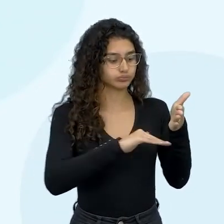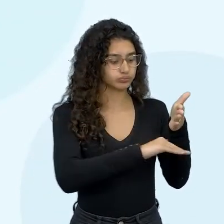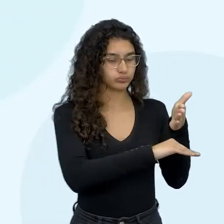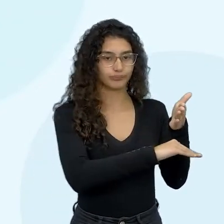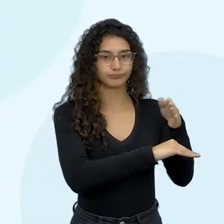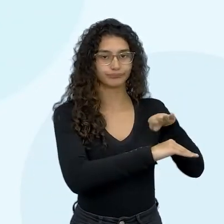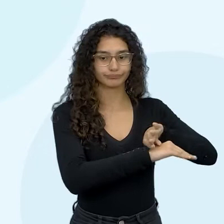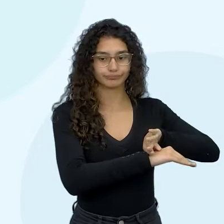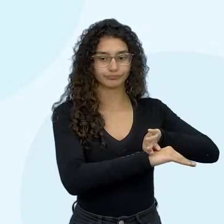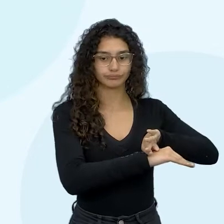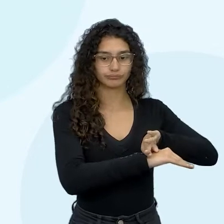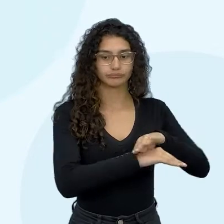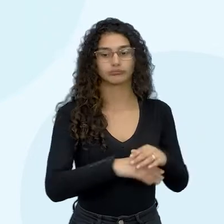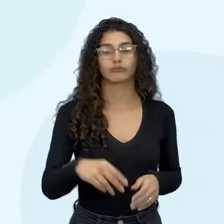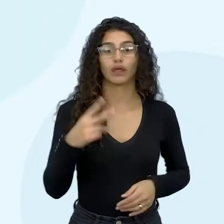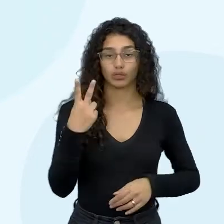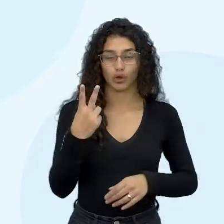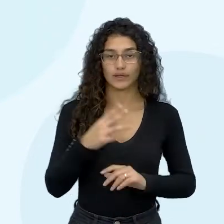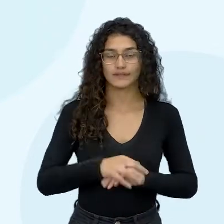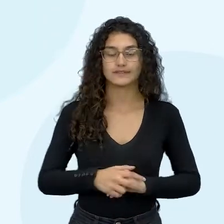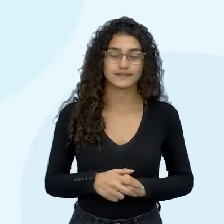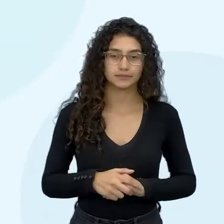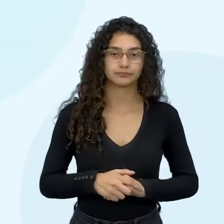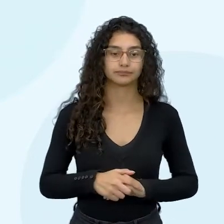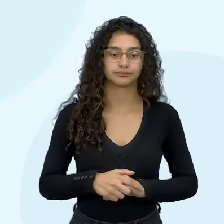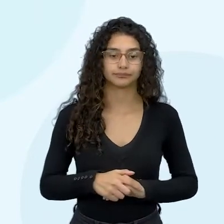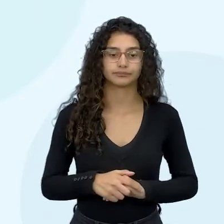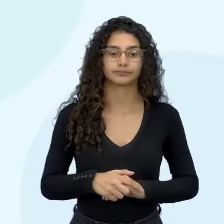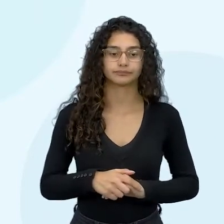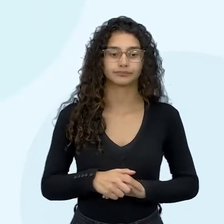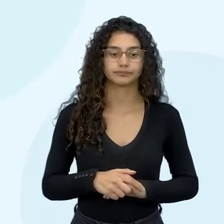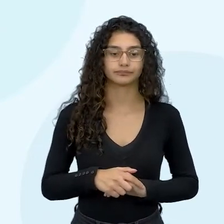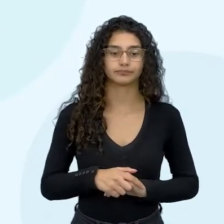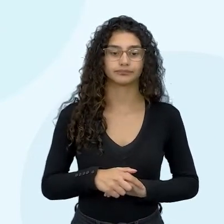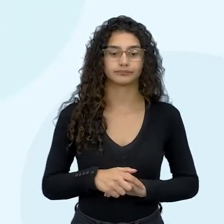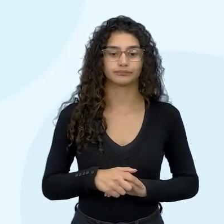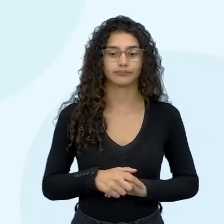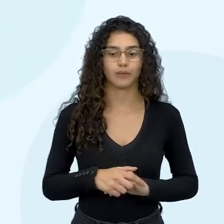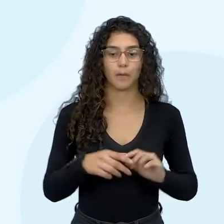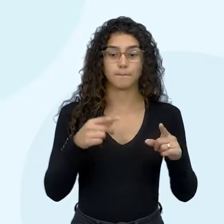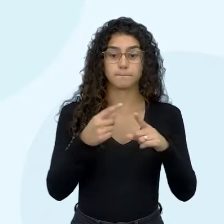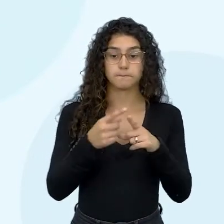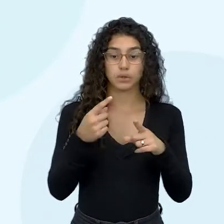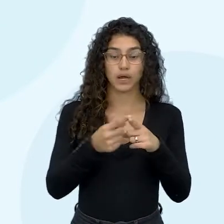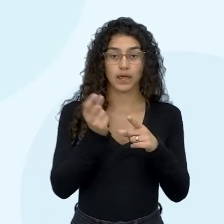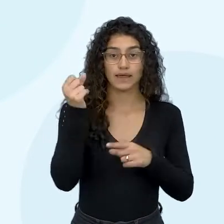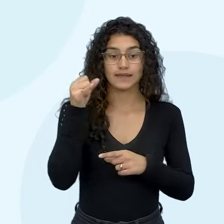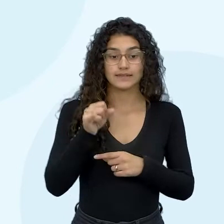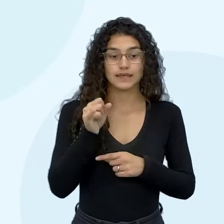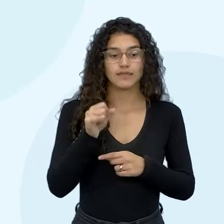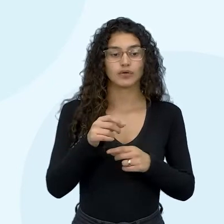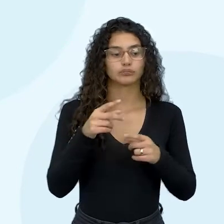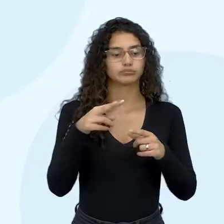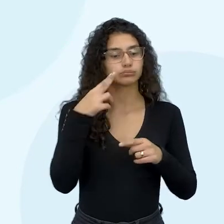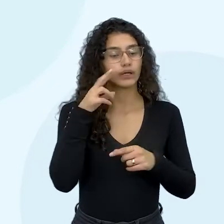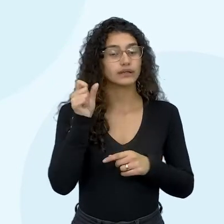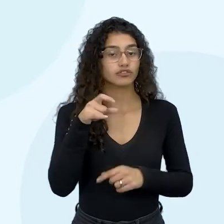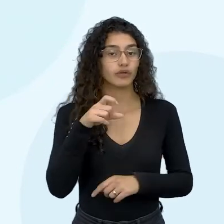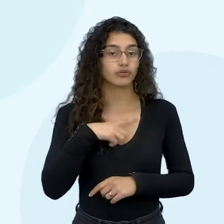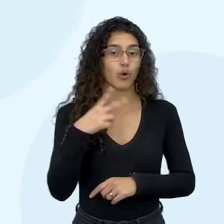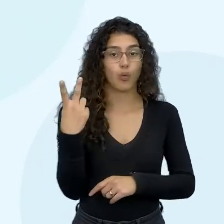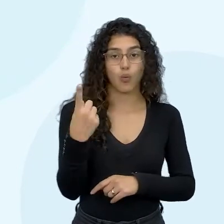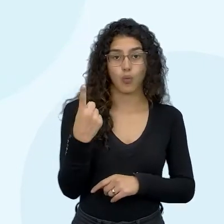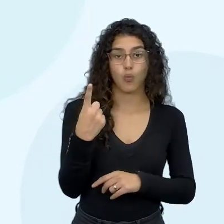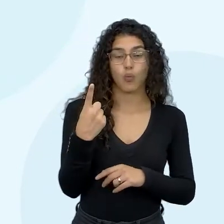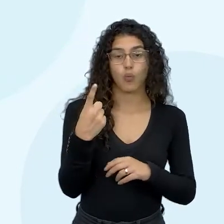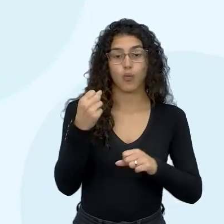Então, olha só, 2 dormitórios, até 2 vagas de garagem, porque se quem for morar lá só tiver um